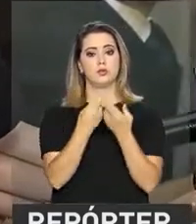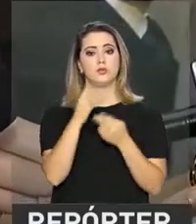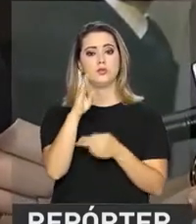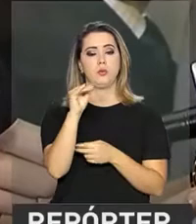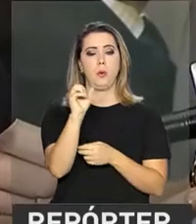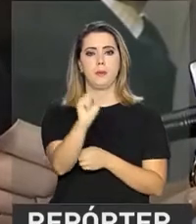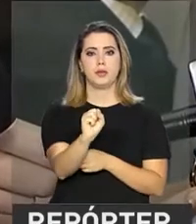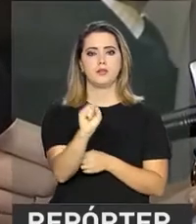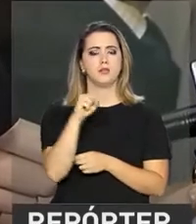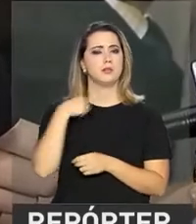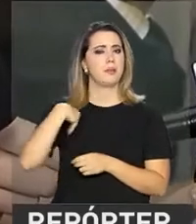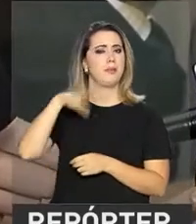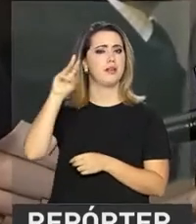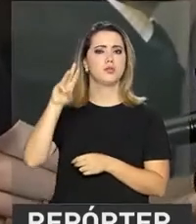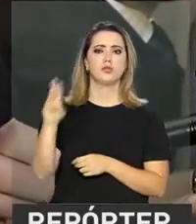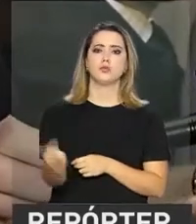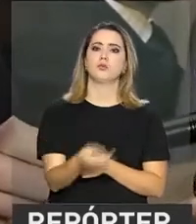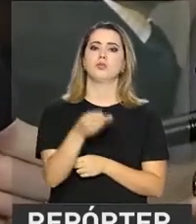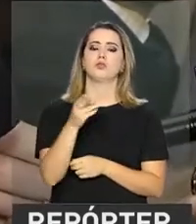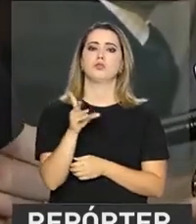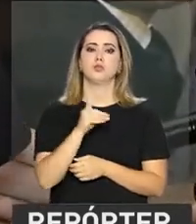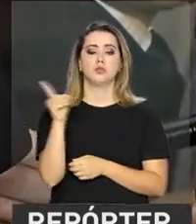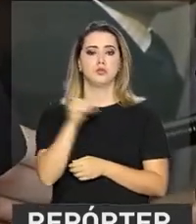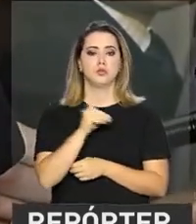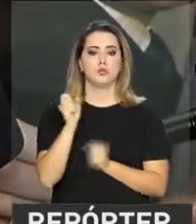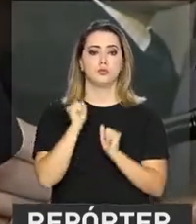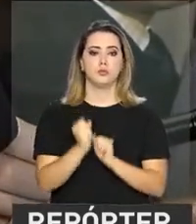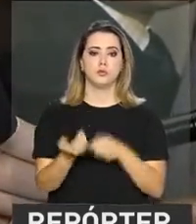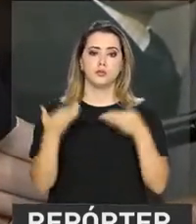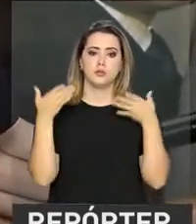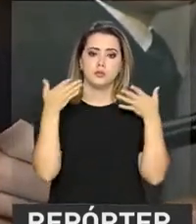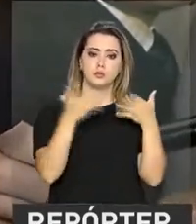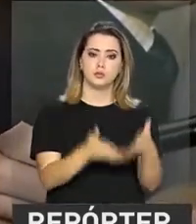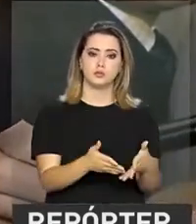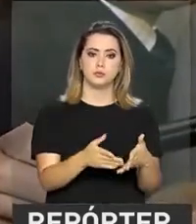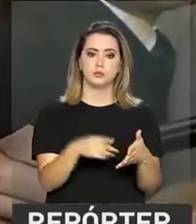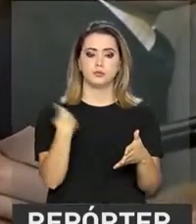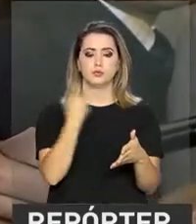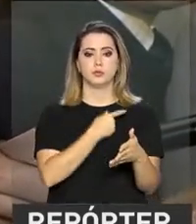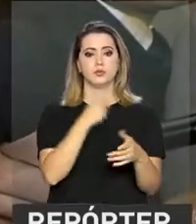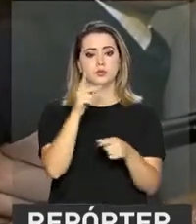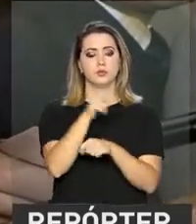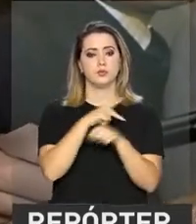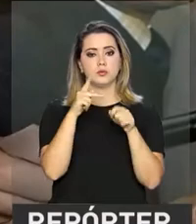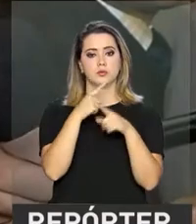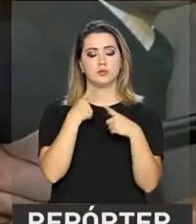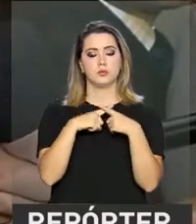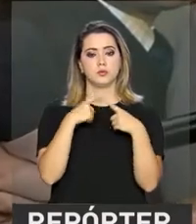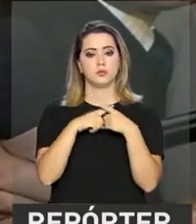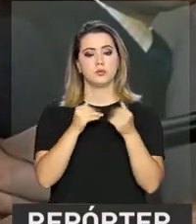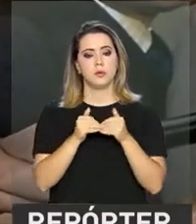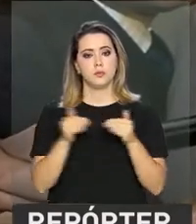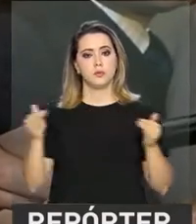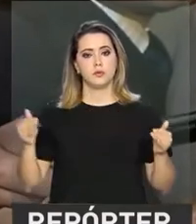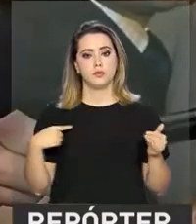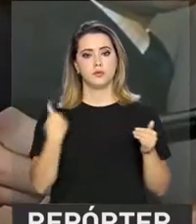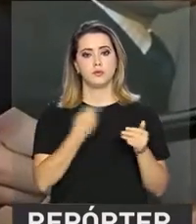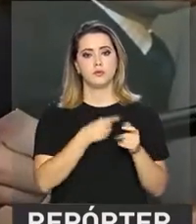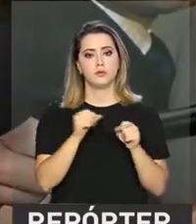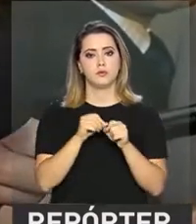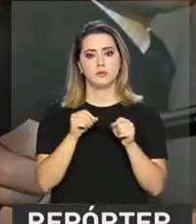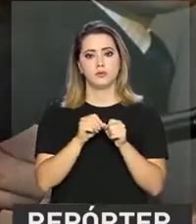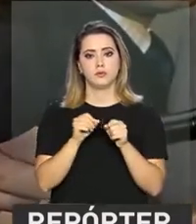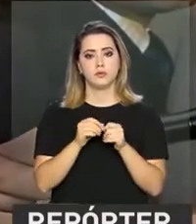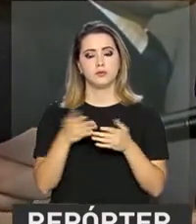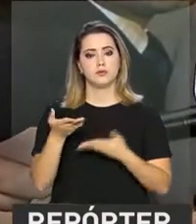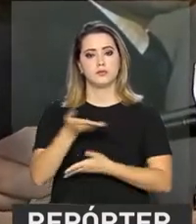Foram milhões ou mais bilhões de dólares que poderão ir para o nosso país em face da abertura que nós fizemos